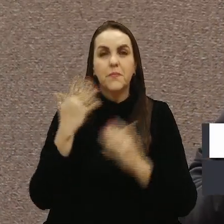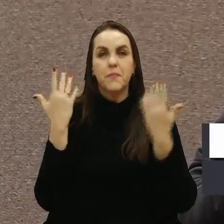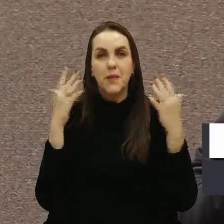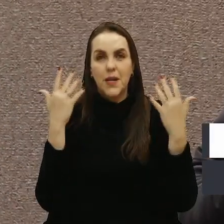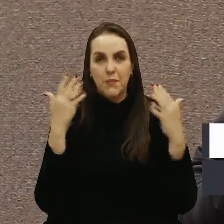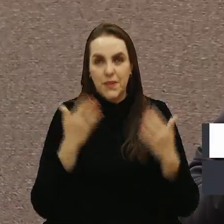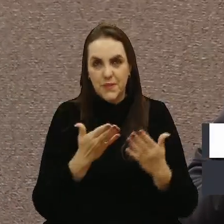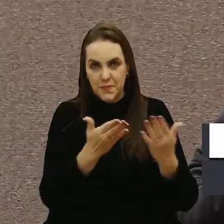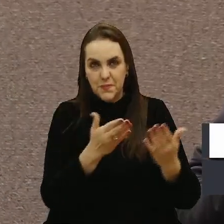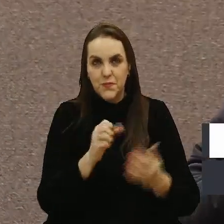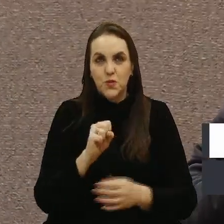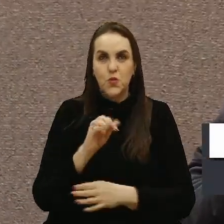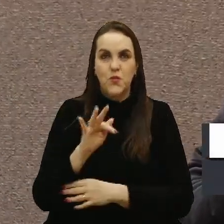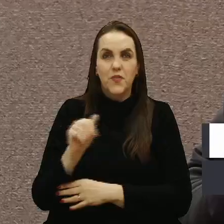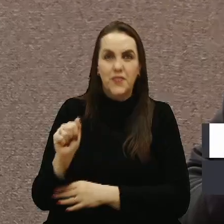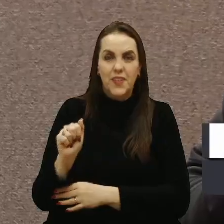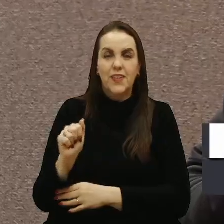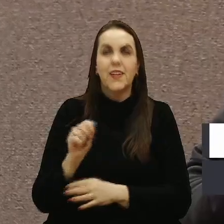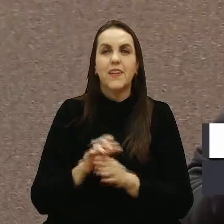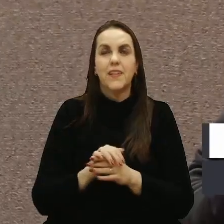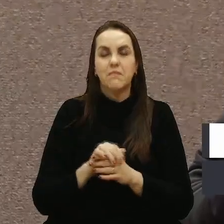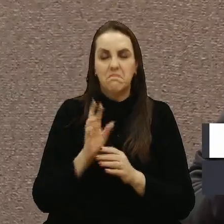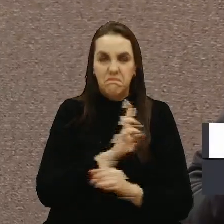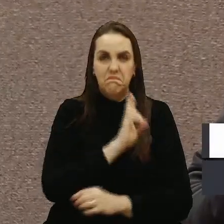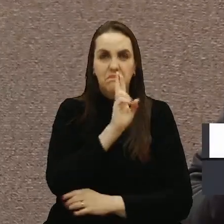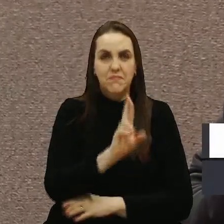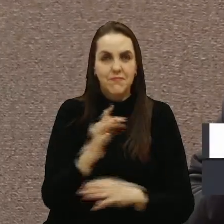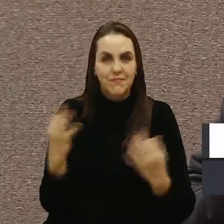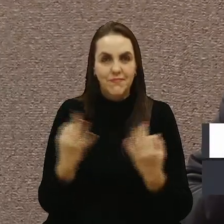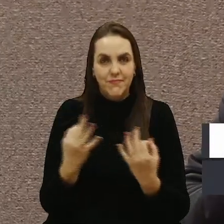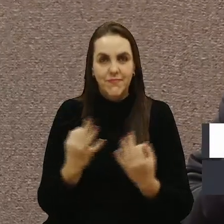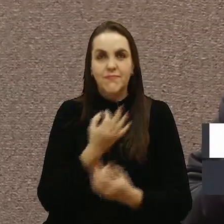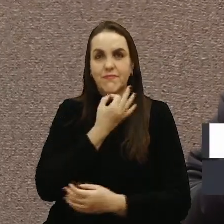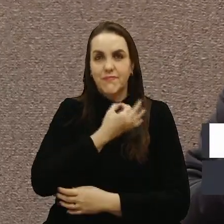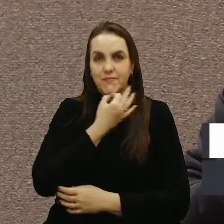tinha preparado votos para ti, né? Representou muito bem Caxias do Sul, a